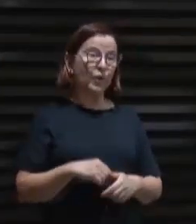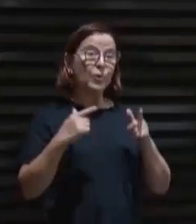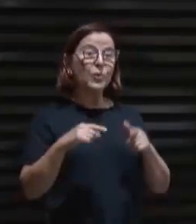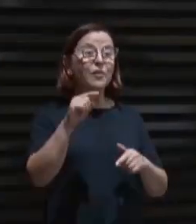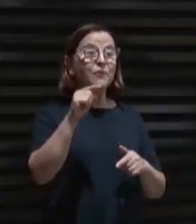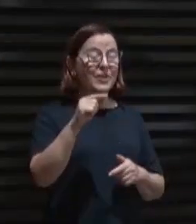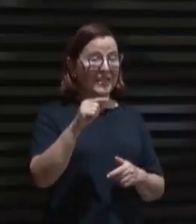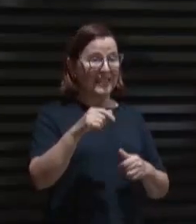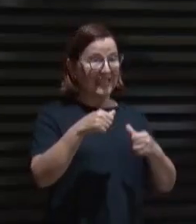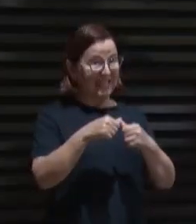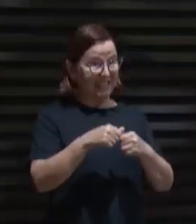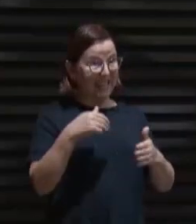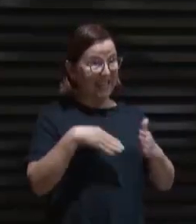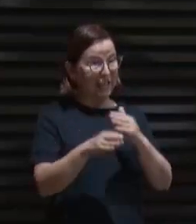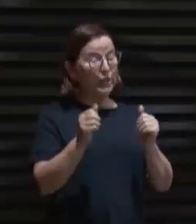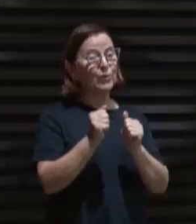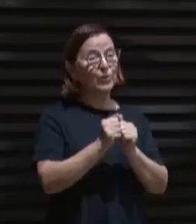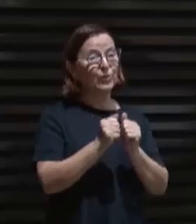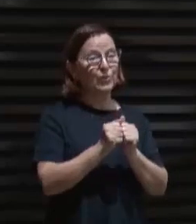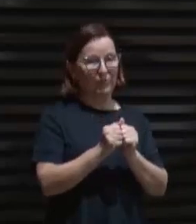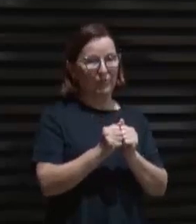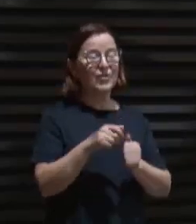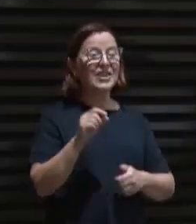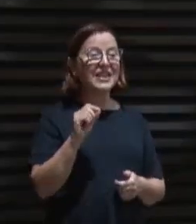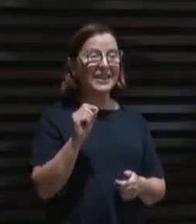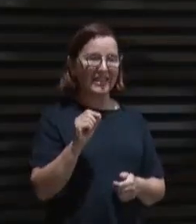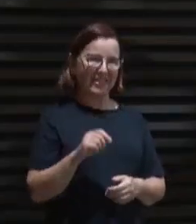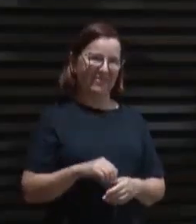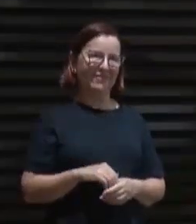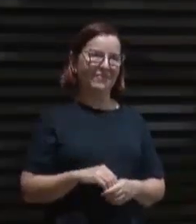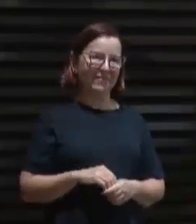está comendo? Com quem você está comendo?